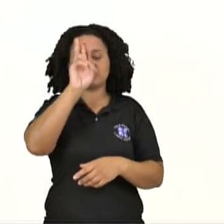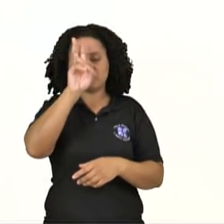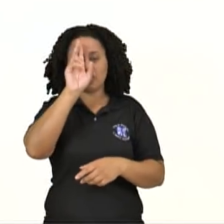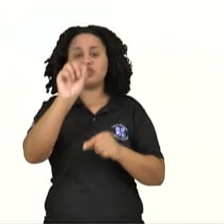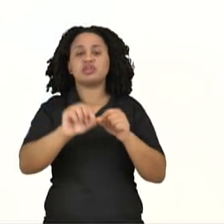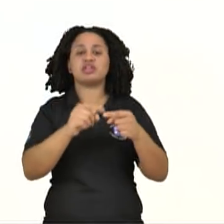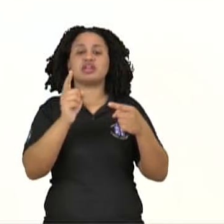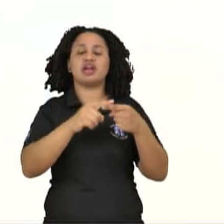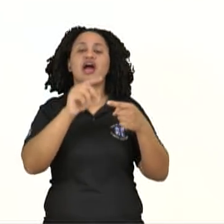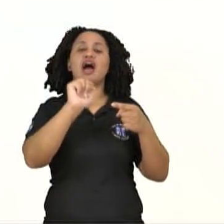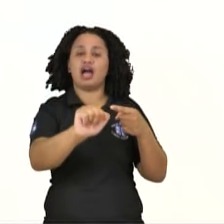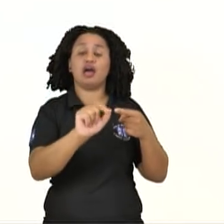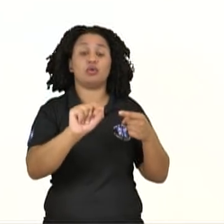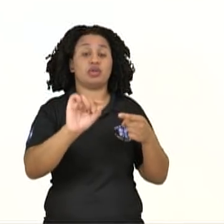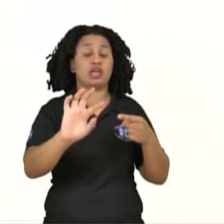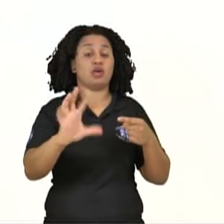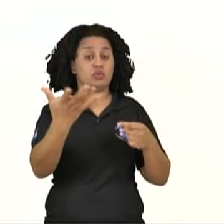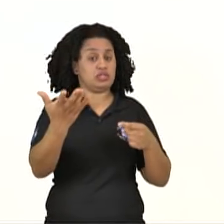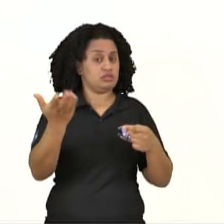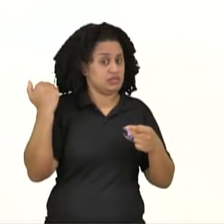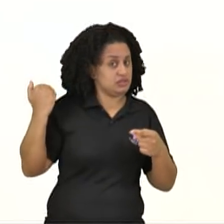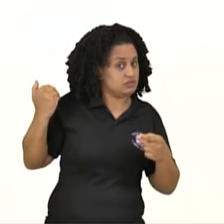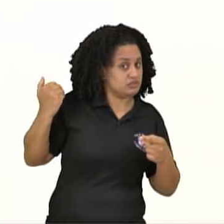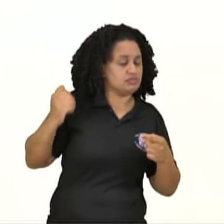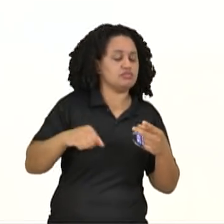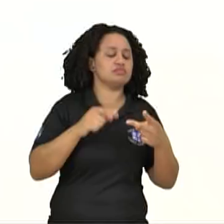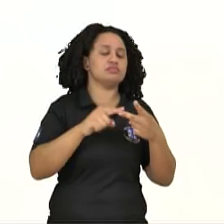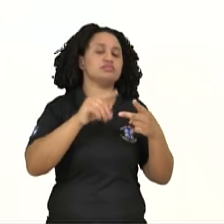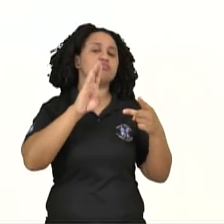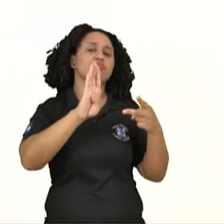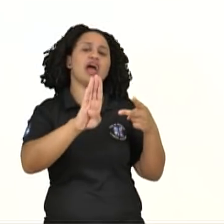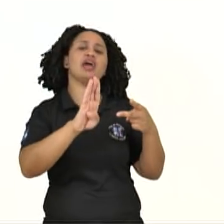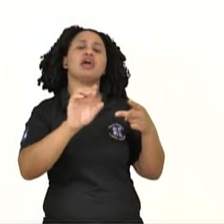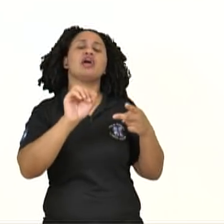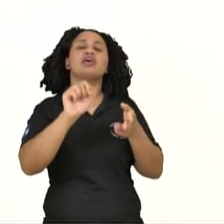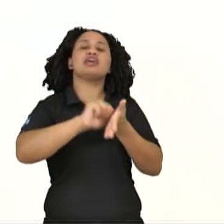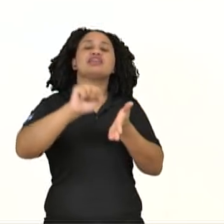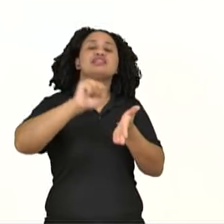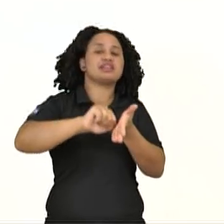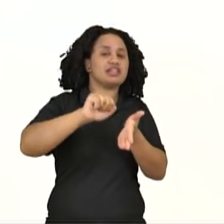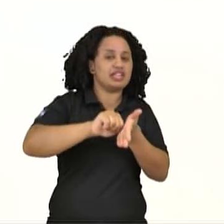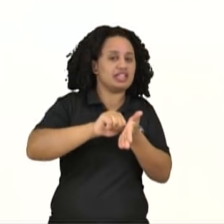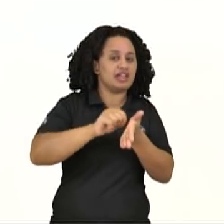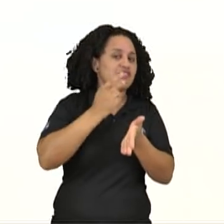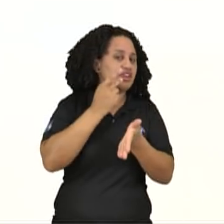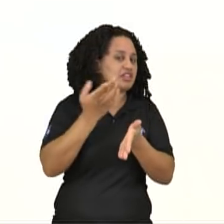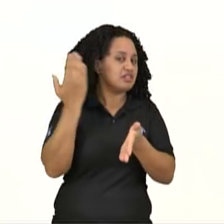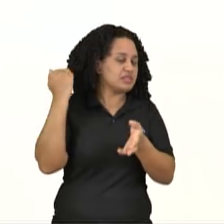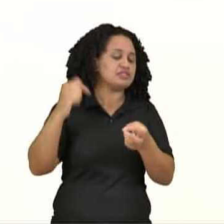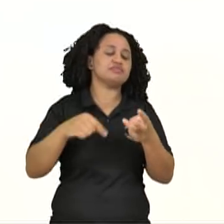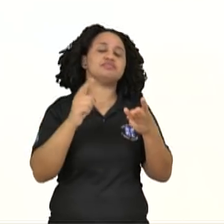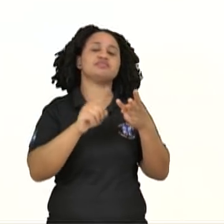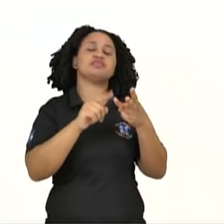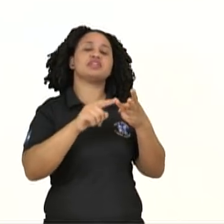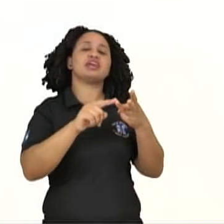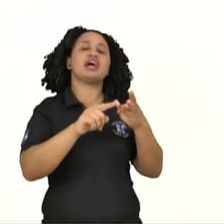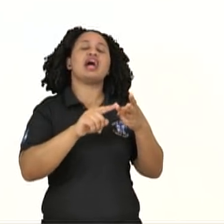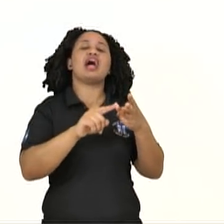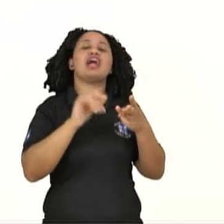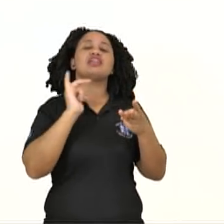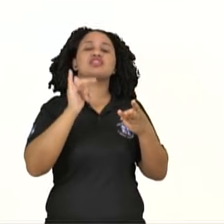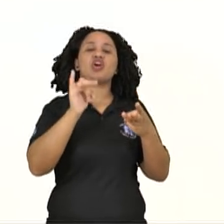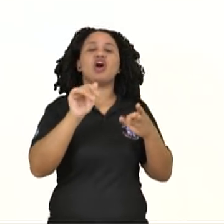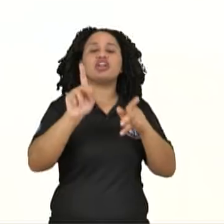letra A, o que realmente aconteceu no passado? Letra B, a escrita sobre o passado? C, a lenda criada pelos